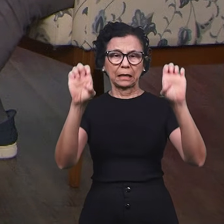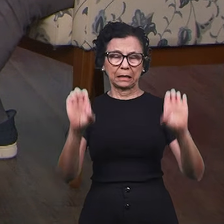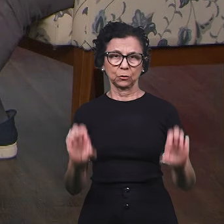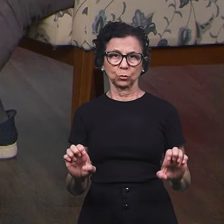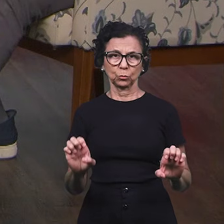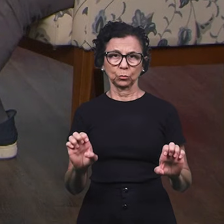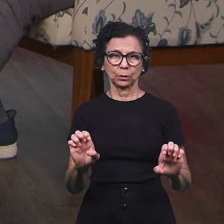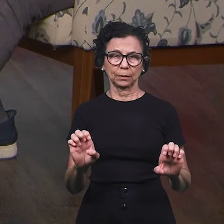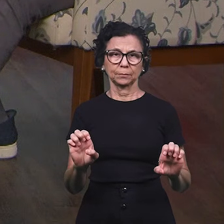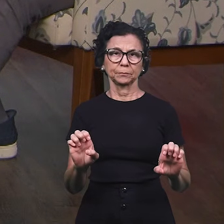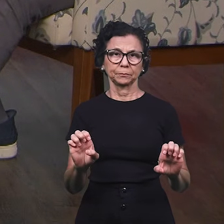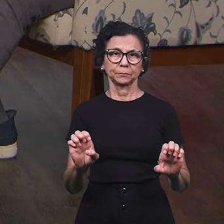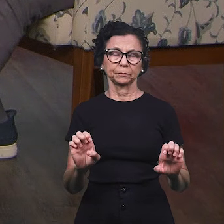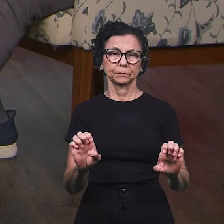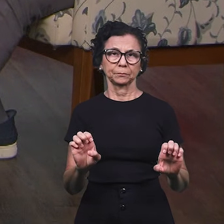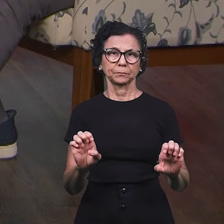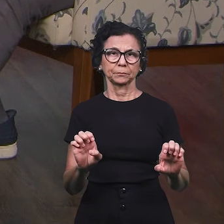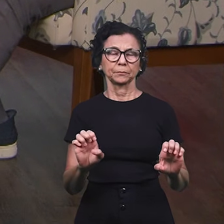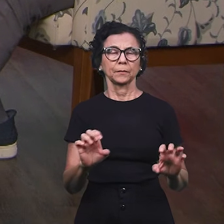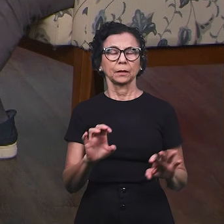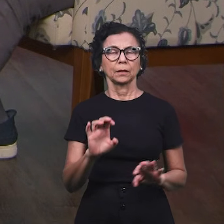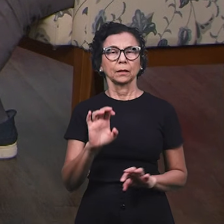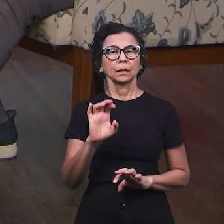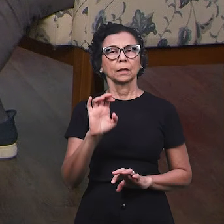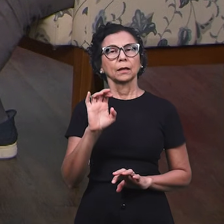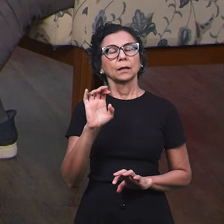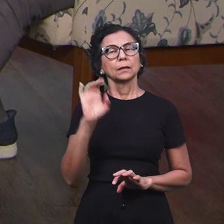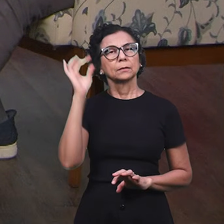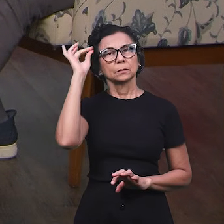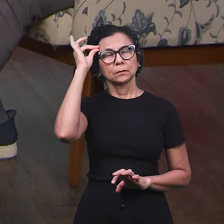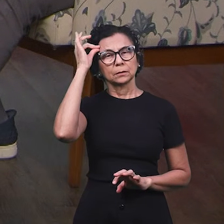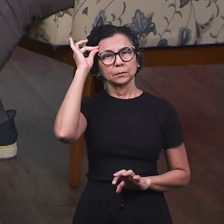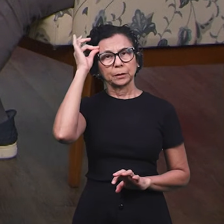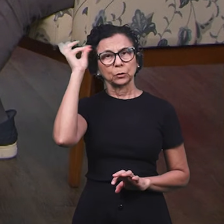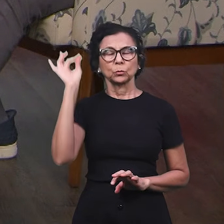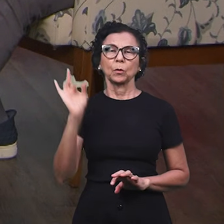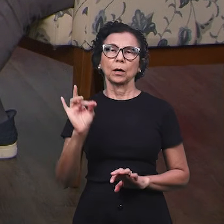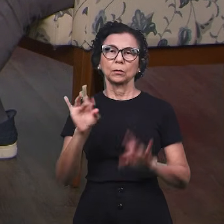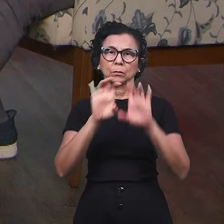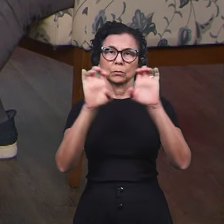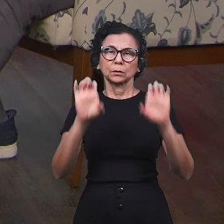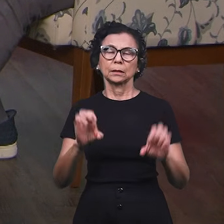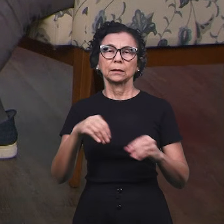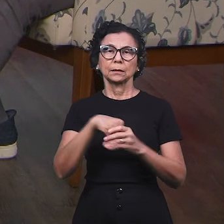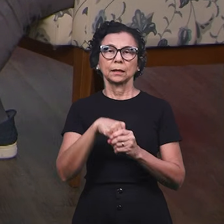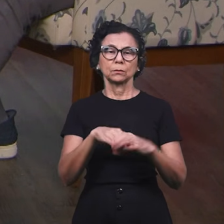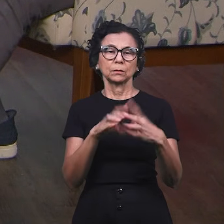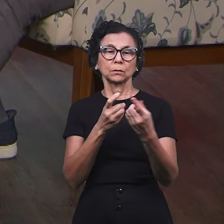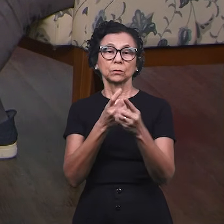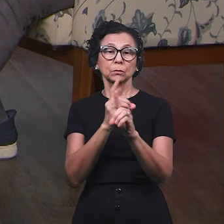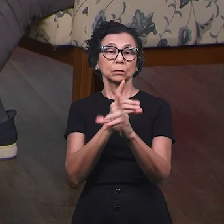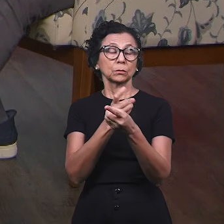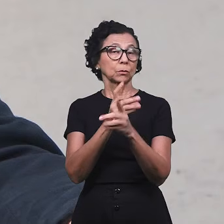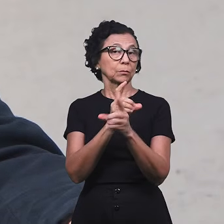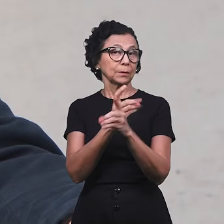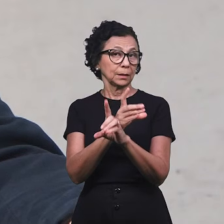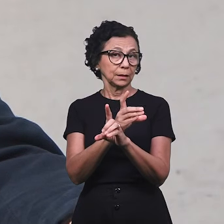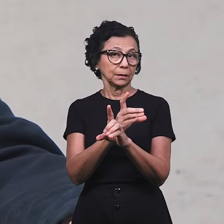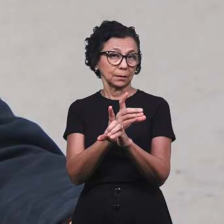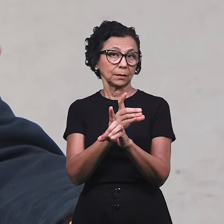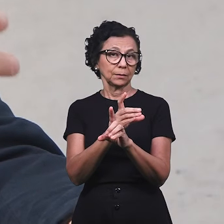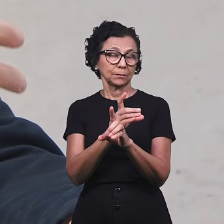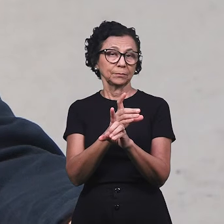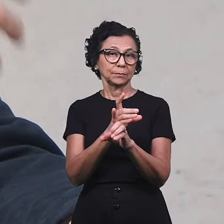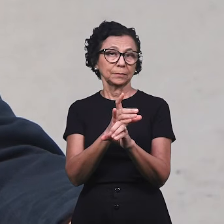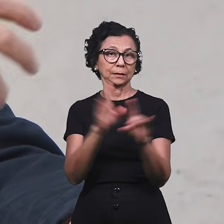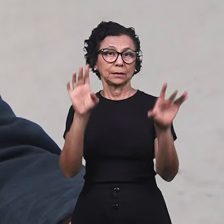nós podemos aqui trazer sobre a doutrina, porque a doutrina são as estruturas da obra de Deus. E essa